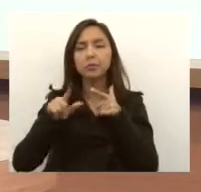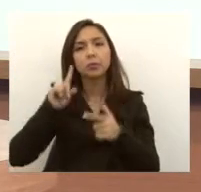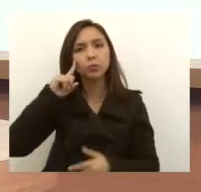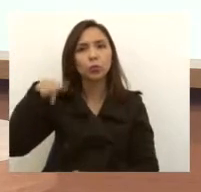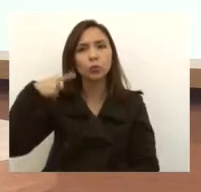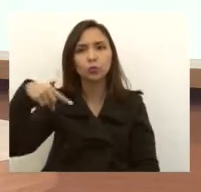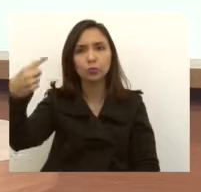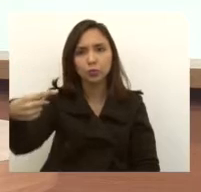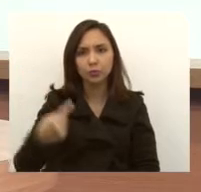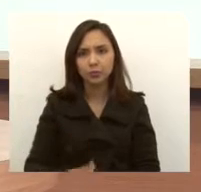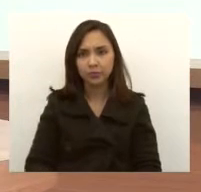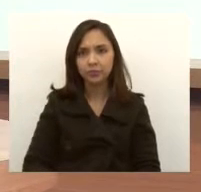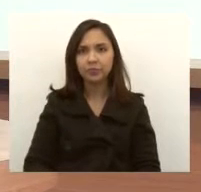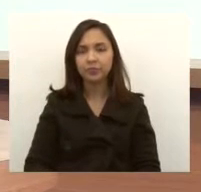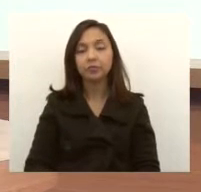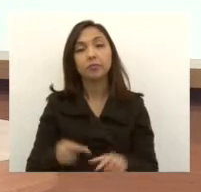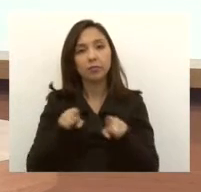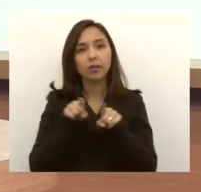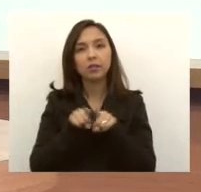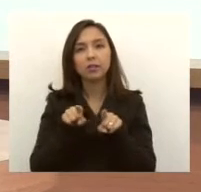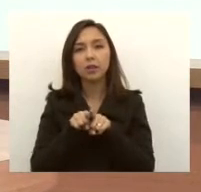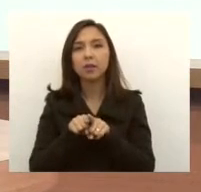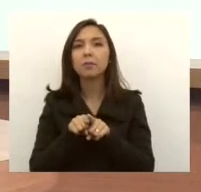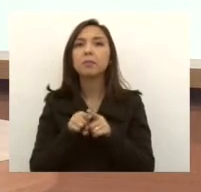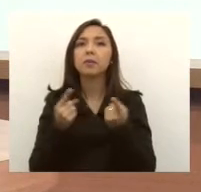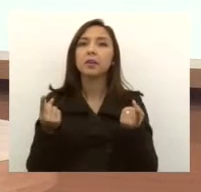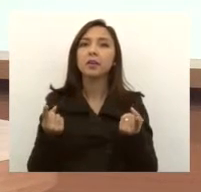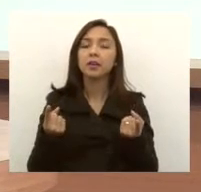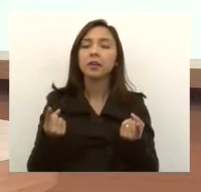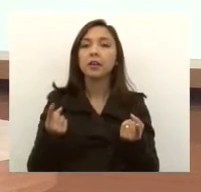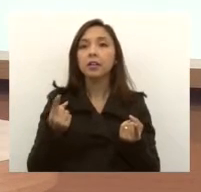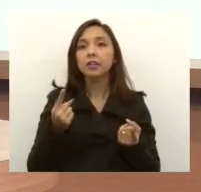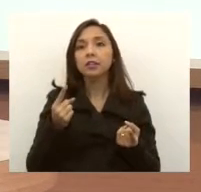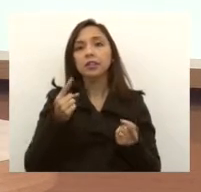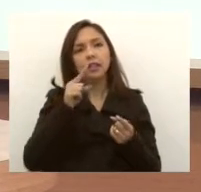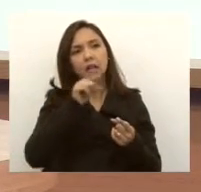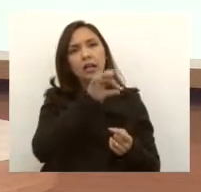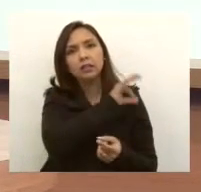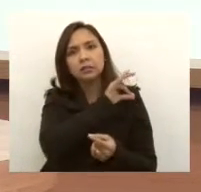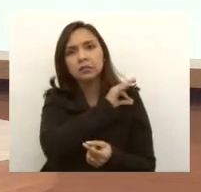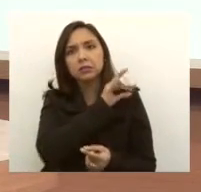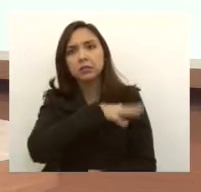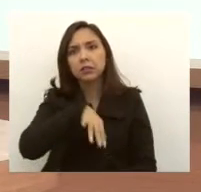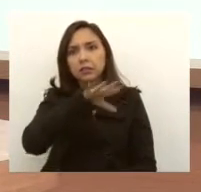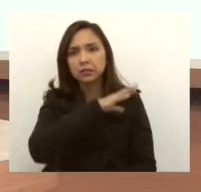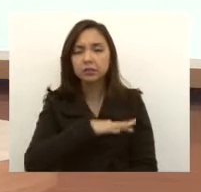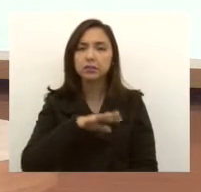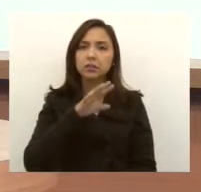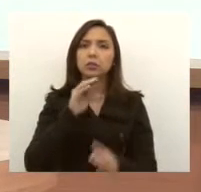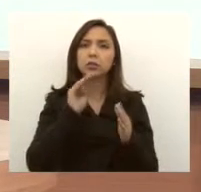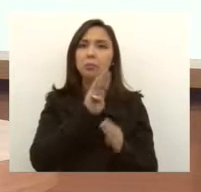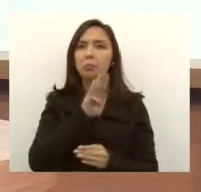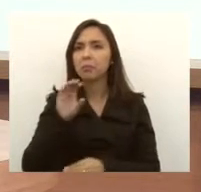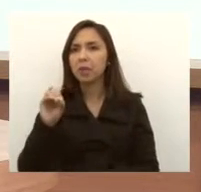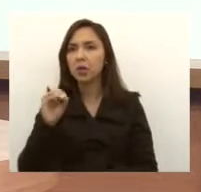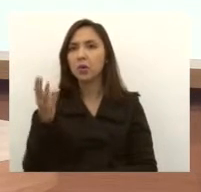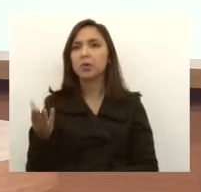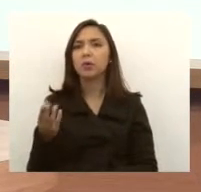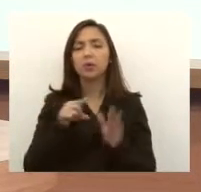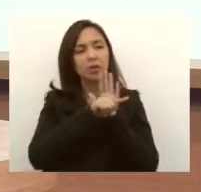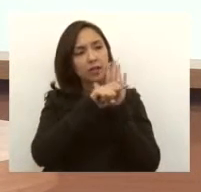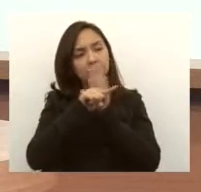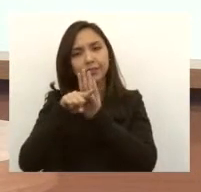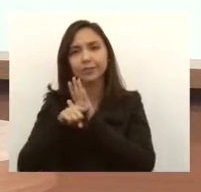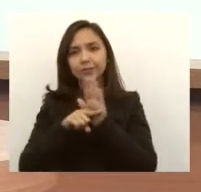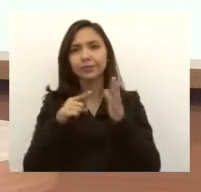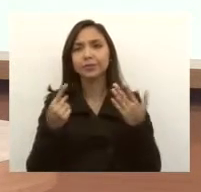dia. E também com a seccional, referente às delegacias, o tempo de boletim de ocorrência, o trabalho